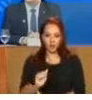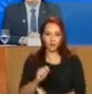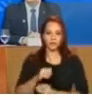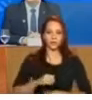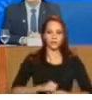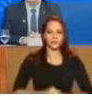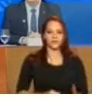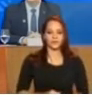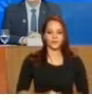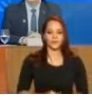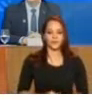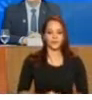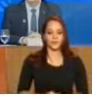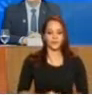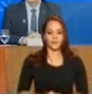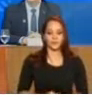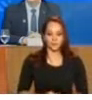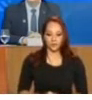Record.